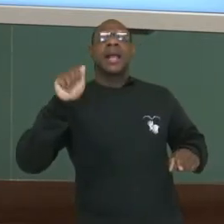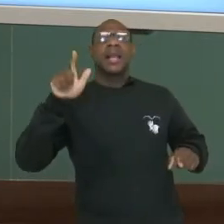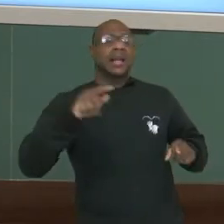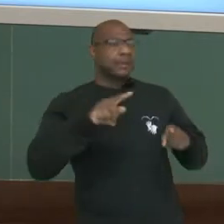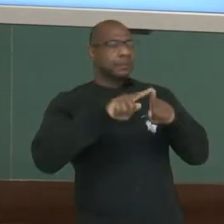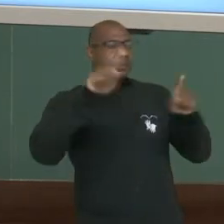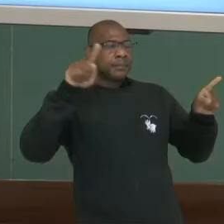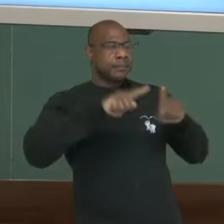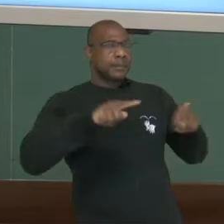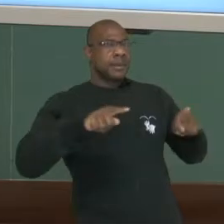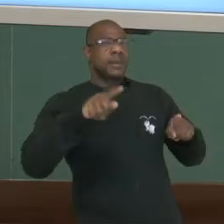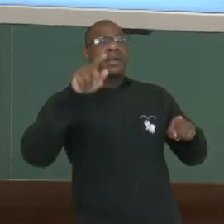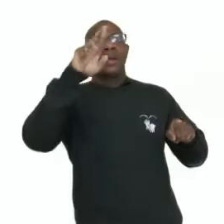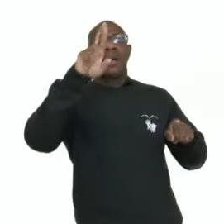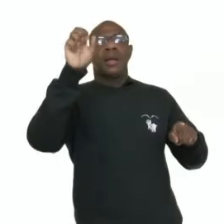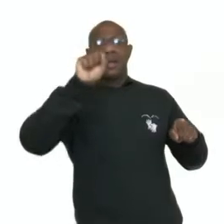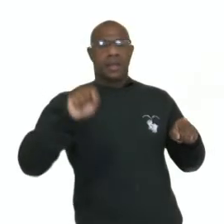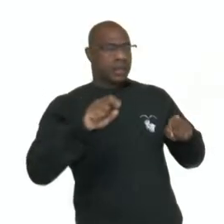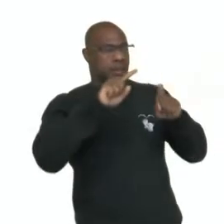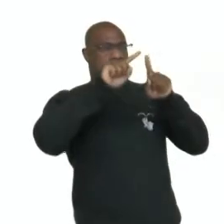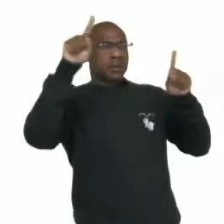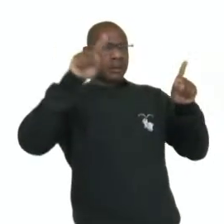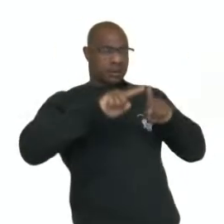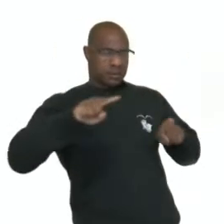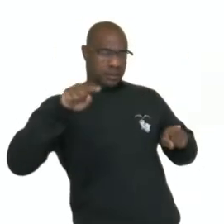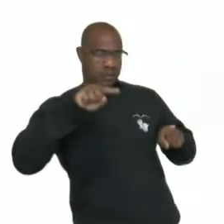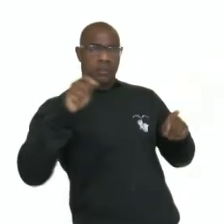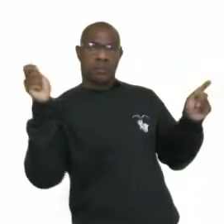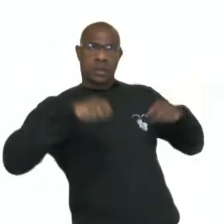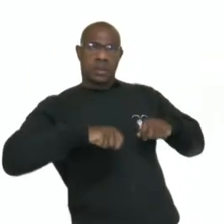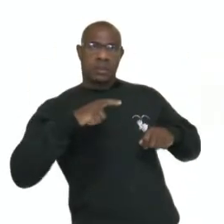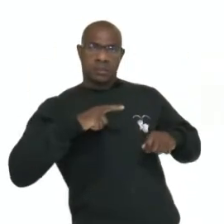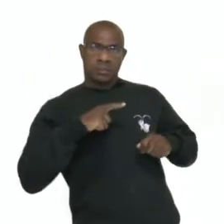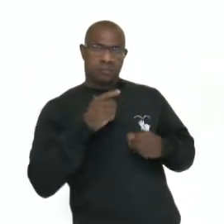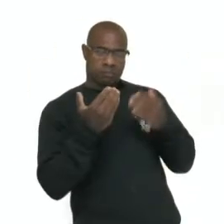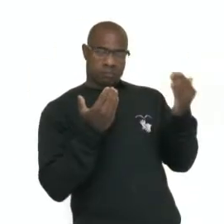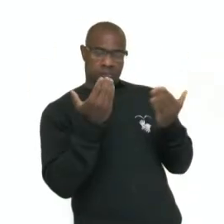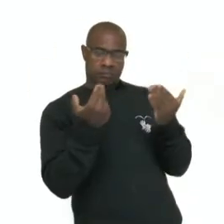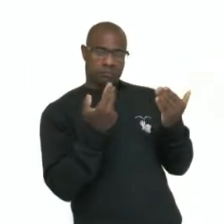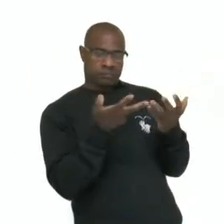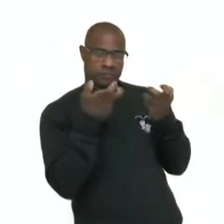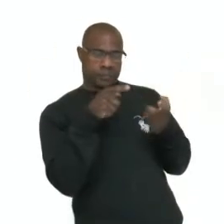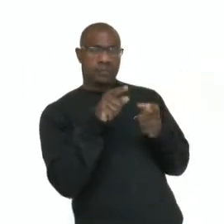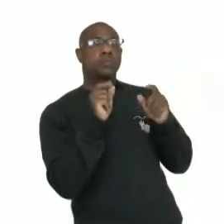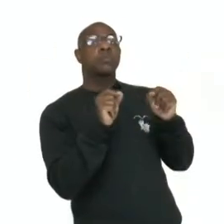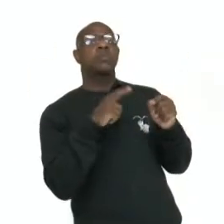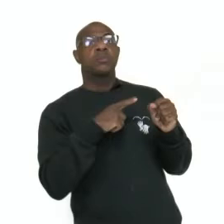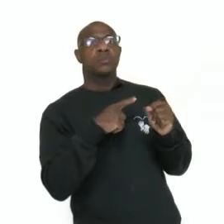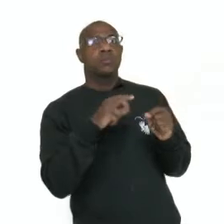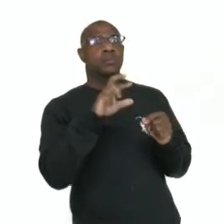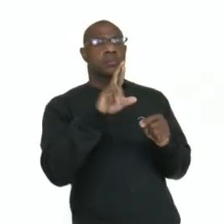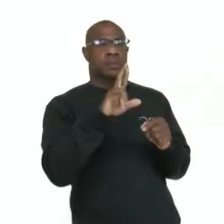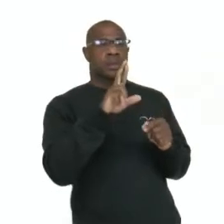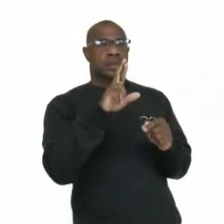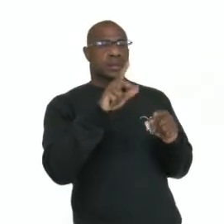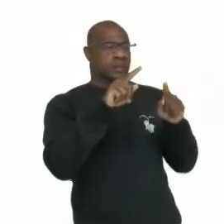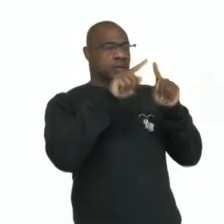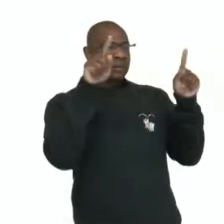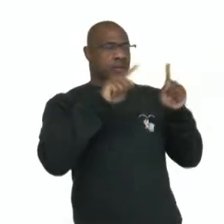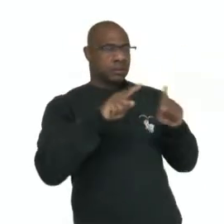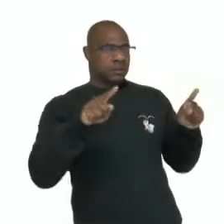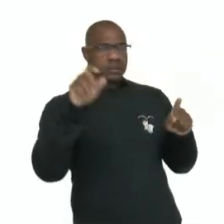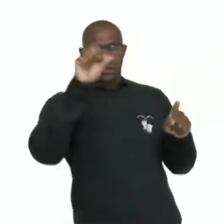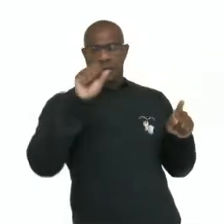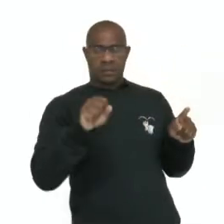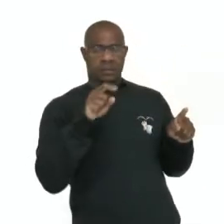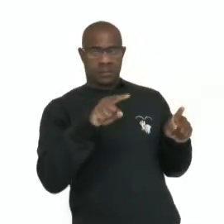tem a reta R e a reta S. Nós podemos fazer essa simbologiazinha aqui, R com duas barrinhas paralelas, a